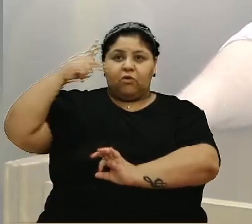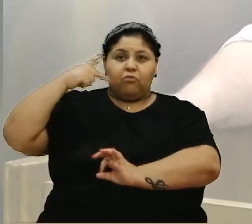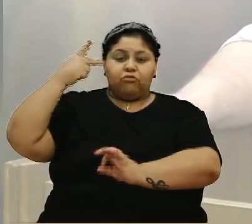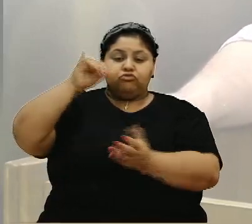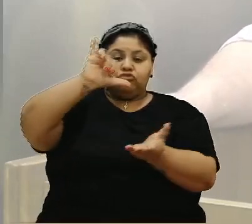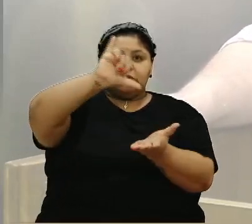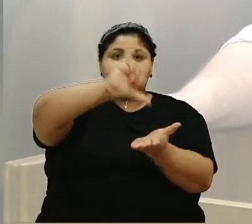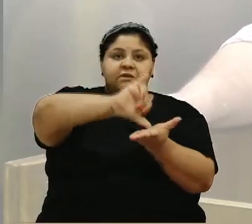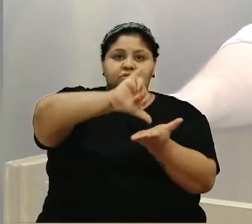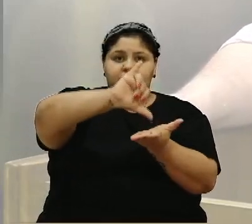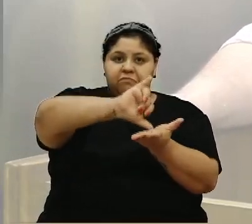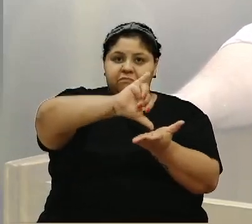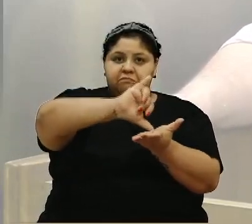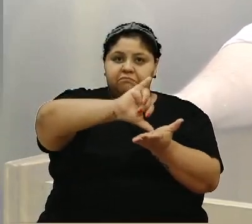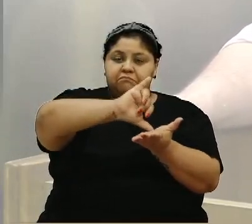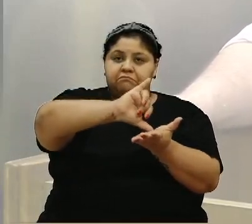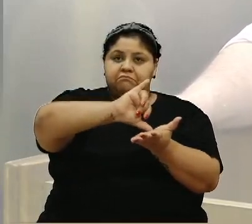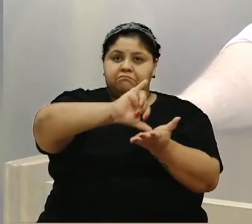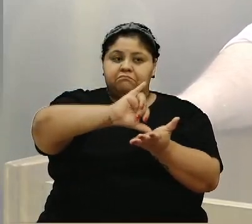centro.